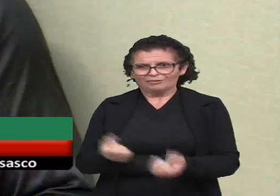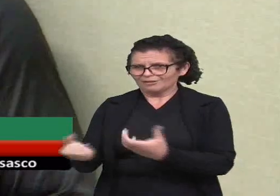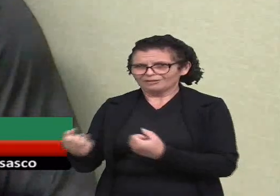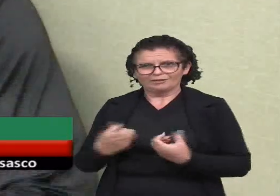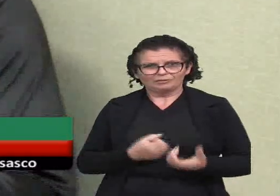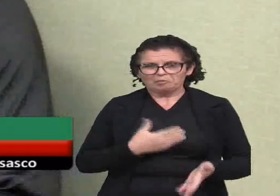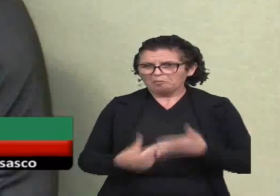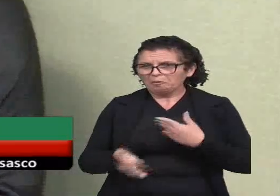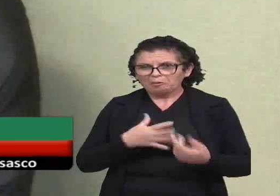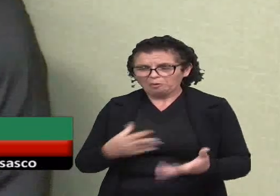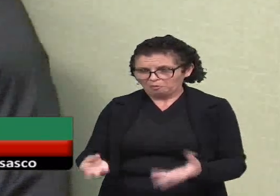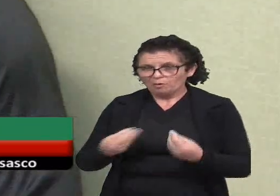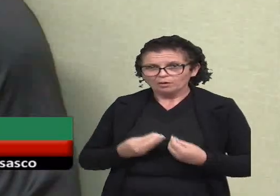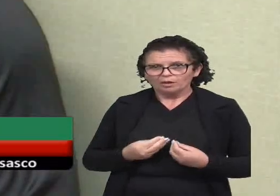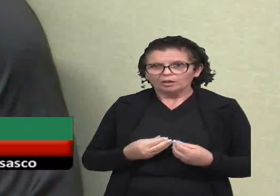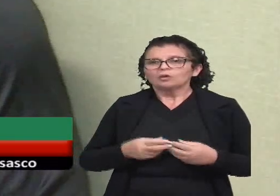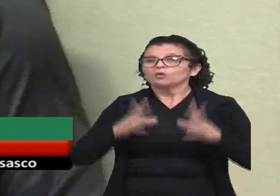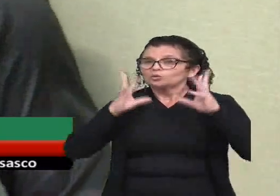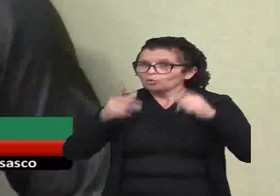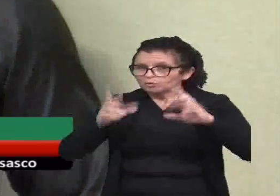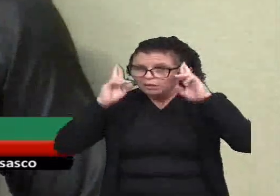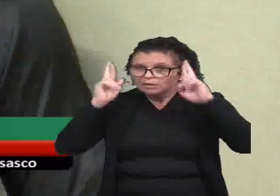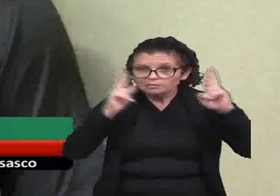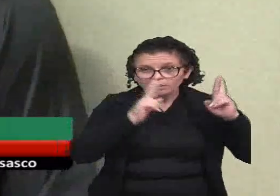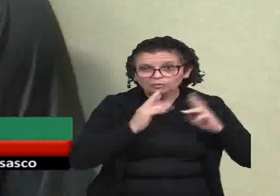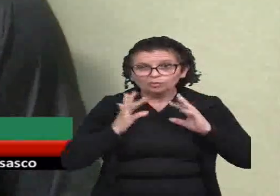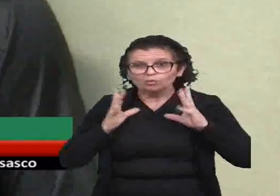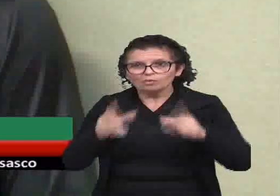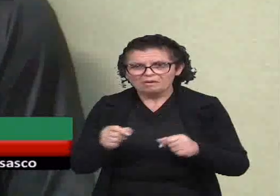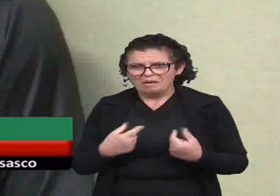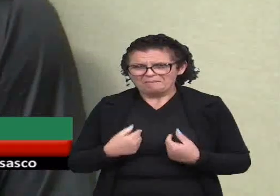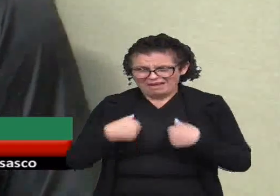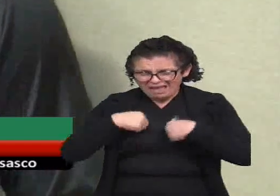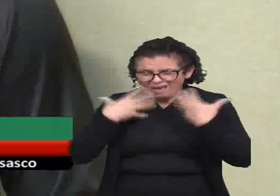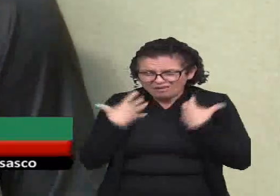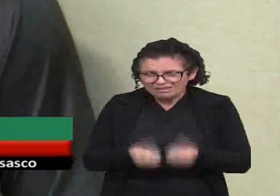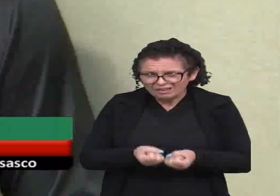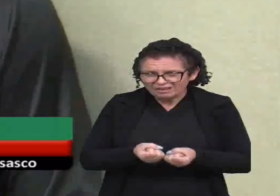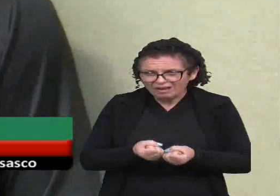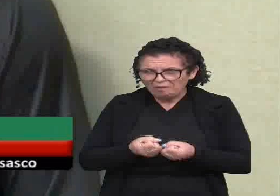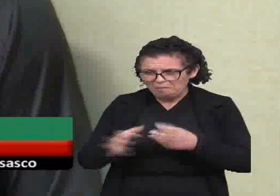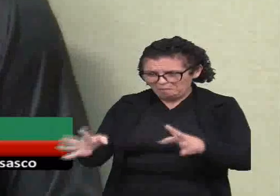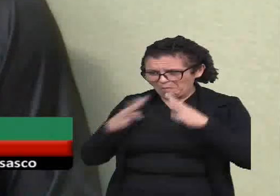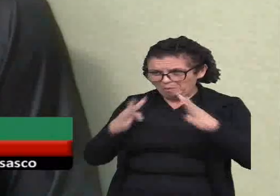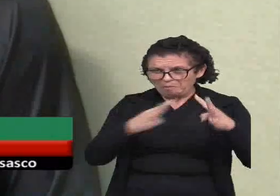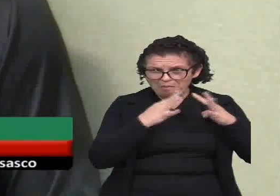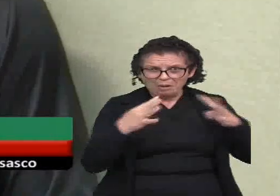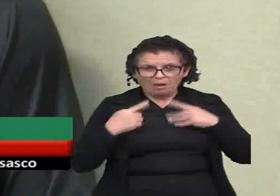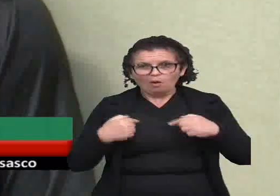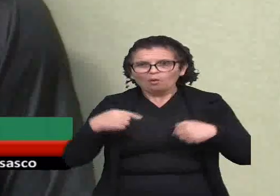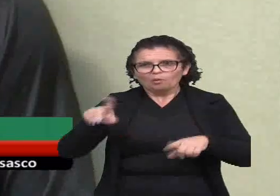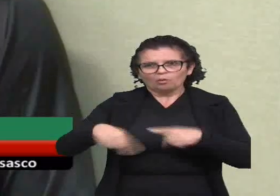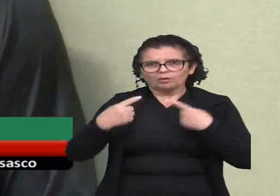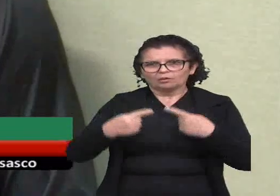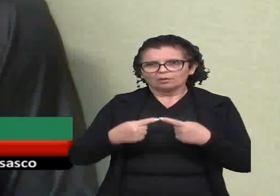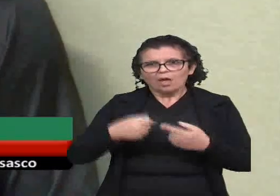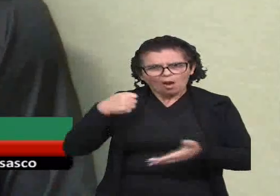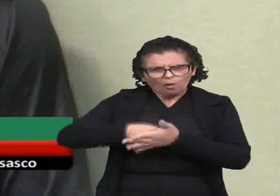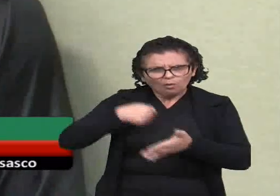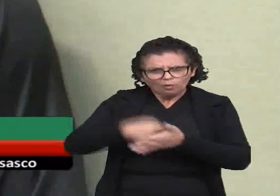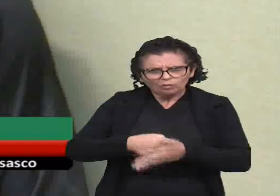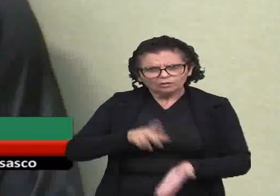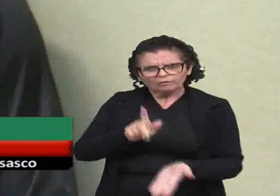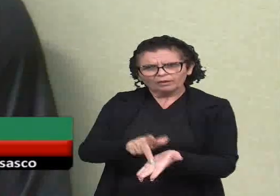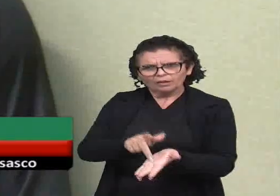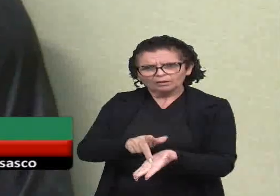independente de qualquer coisa, eu vou tratar todo mundo com respeito, mas eu não vou aceitar quererem manchar uma luta que é verdadeira e